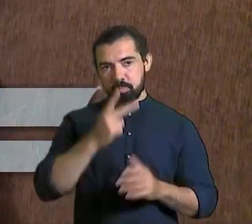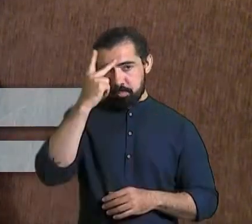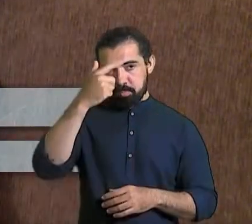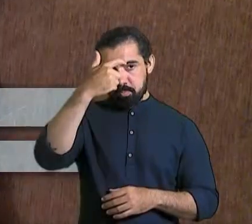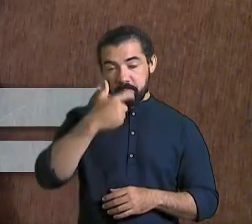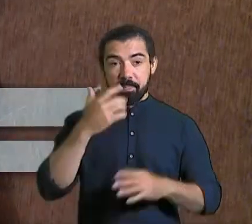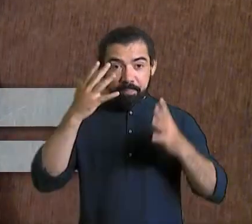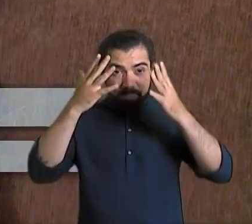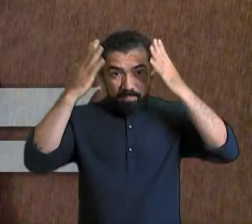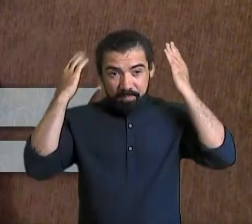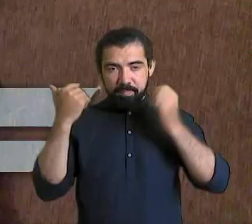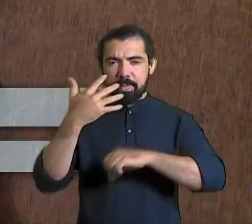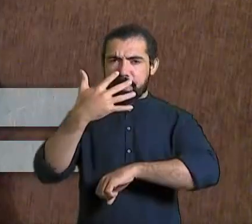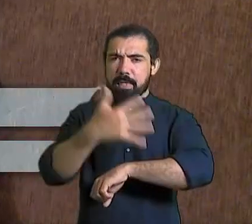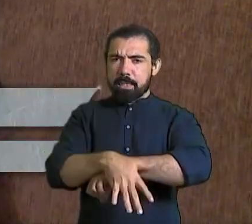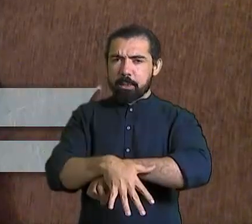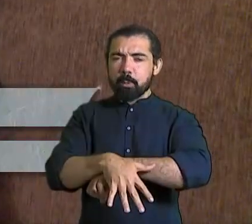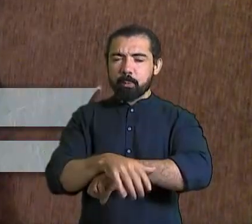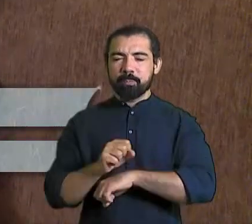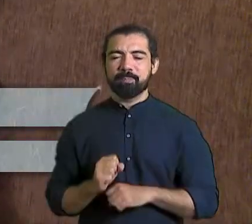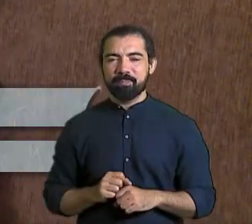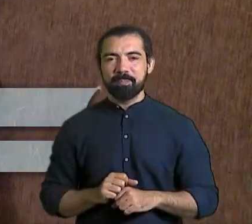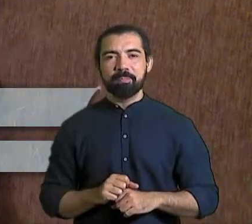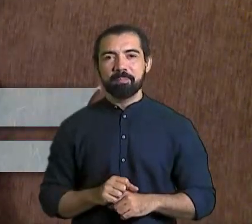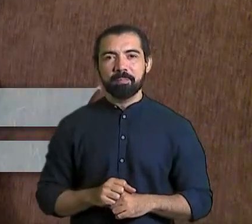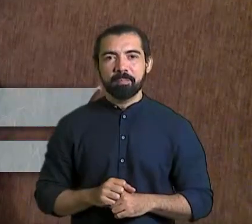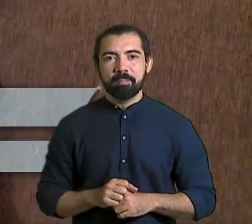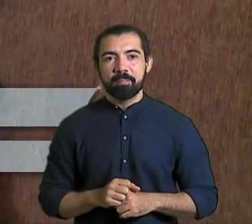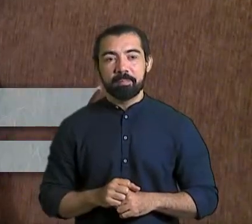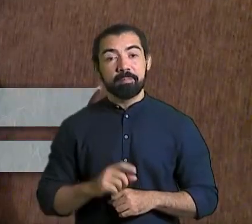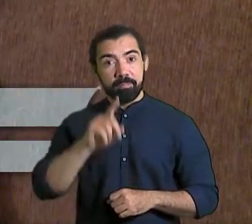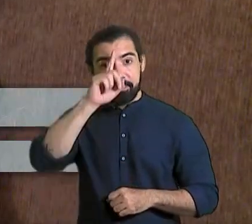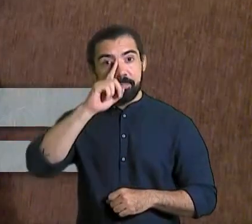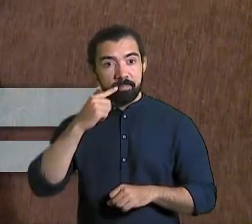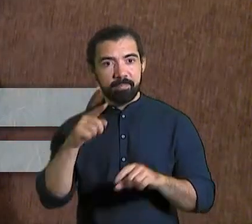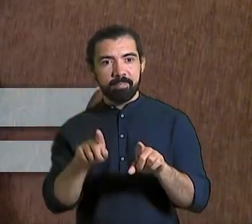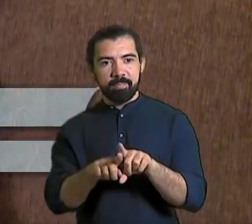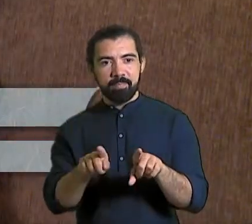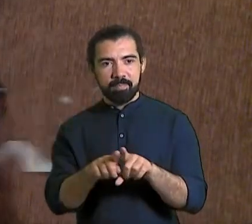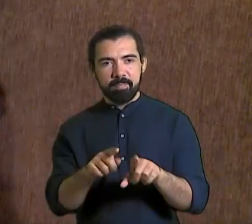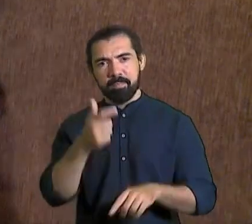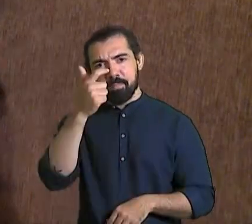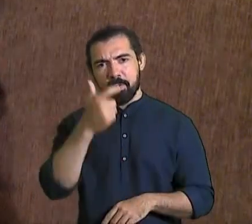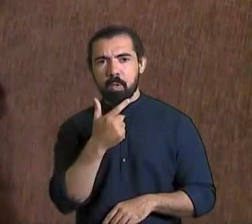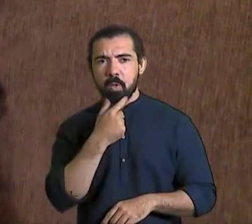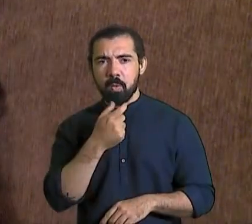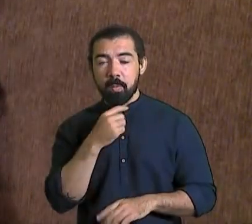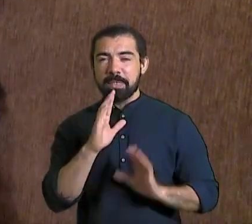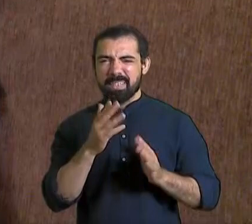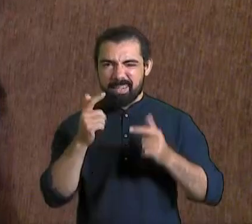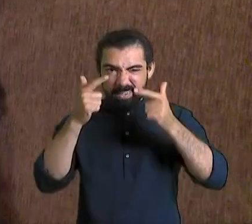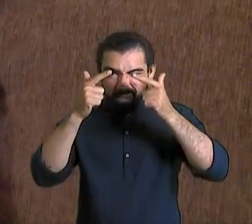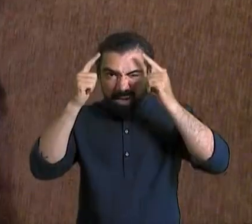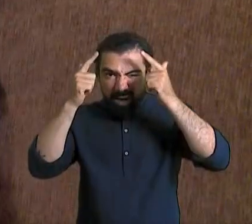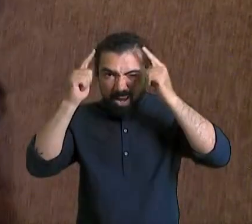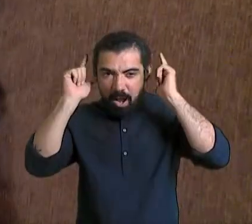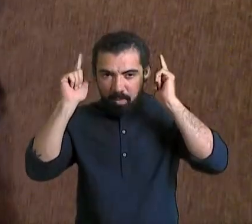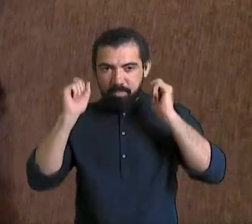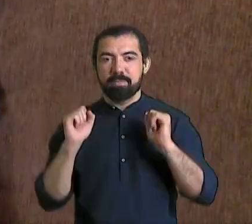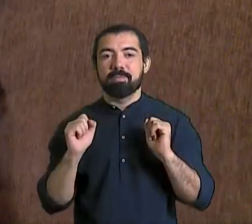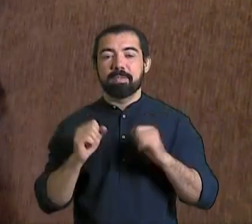tenho o cabelo liso e loiro, sou um pouco calvo,